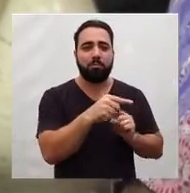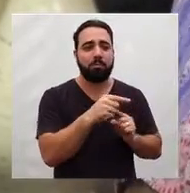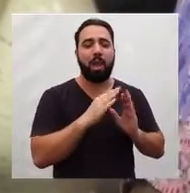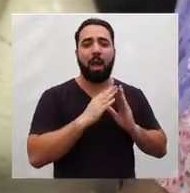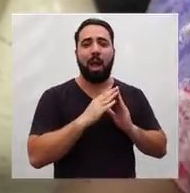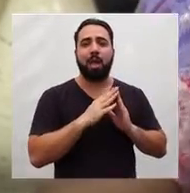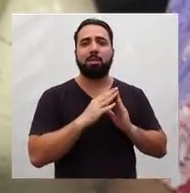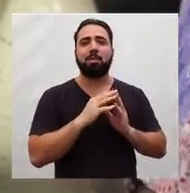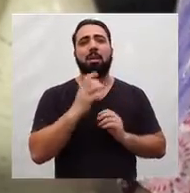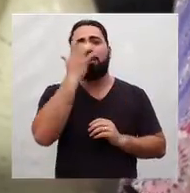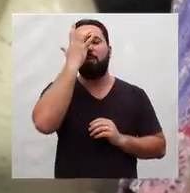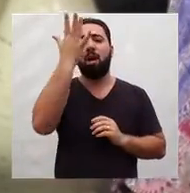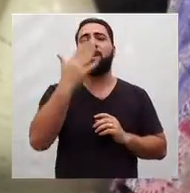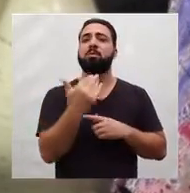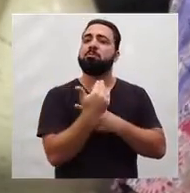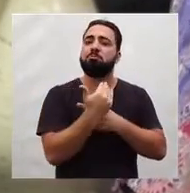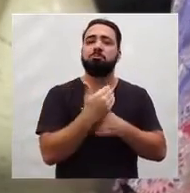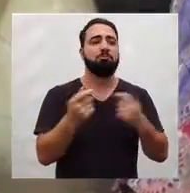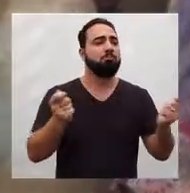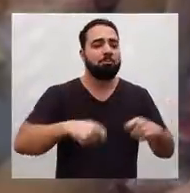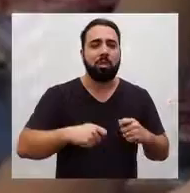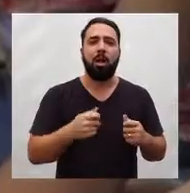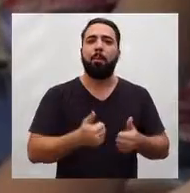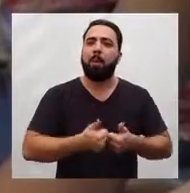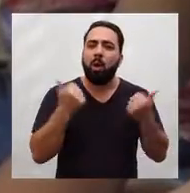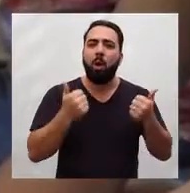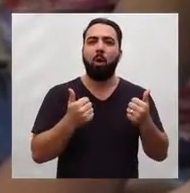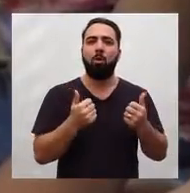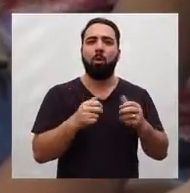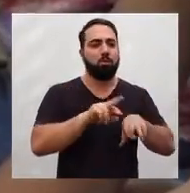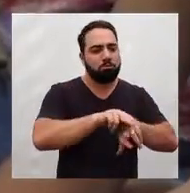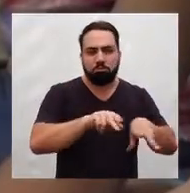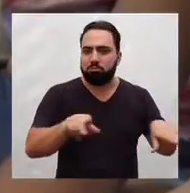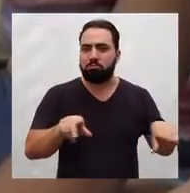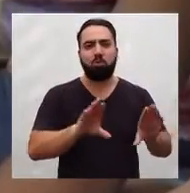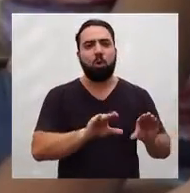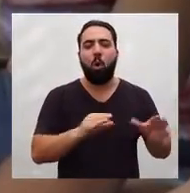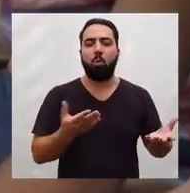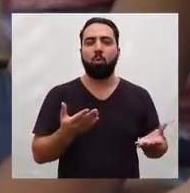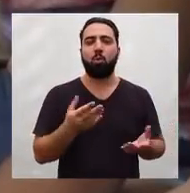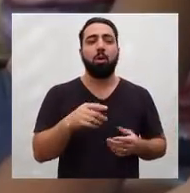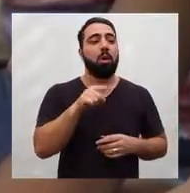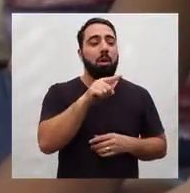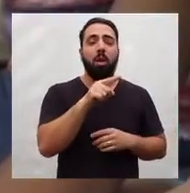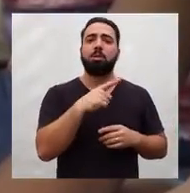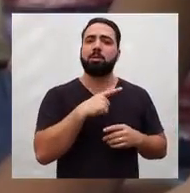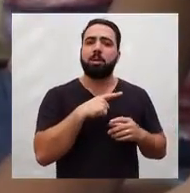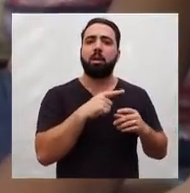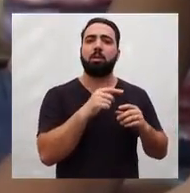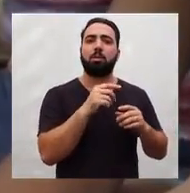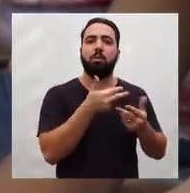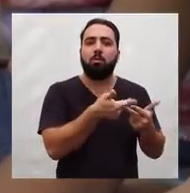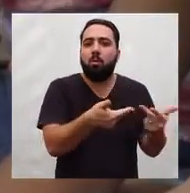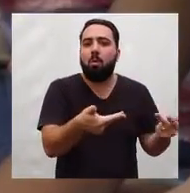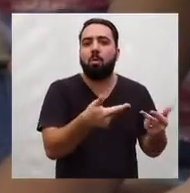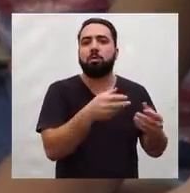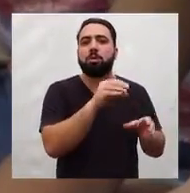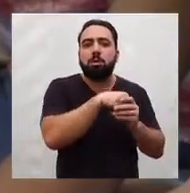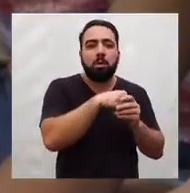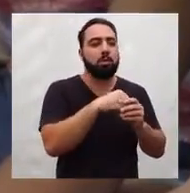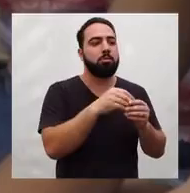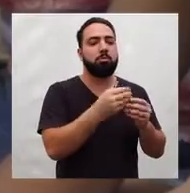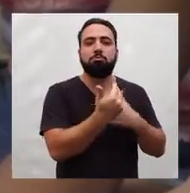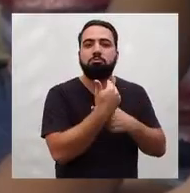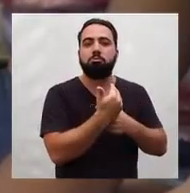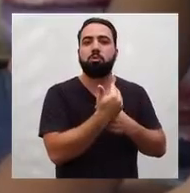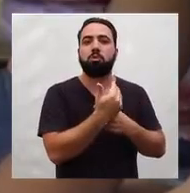perto da gente, tá tudo mais fácil. É muito mais cômodo para mim ir aqui na clínica da família, perto da minha